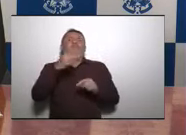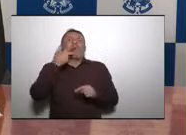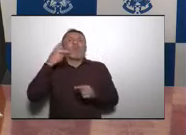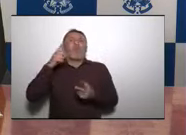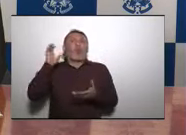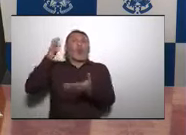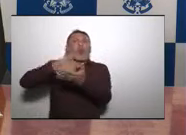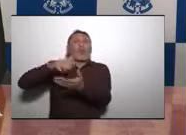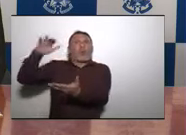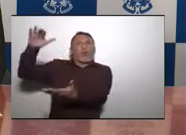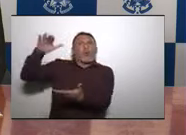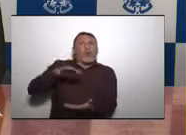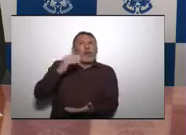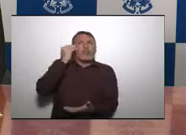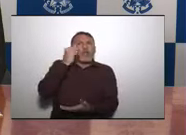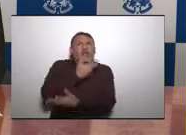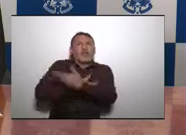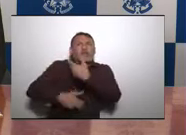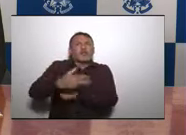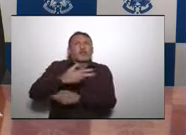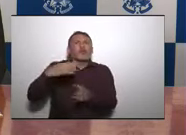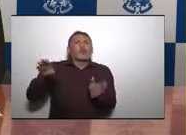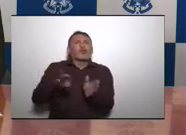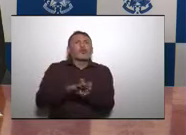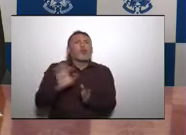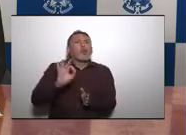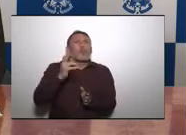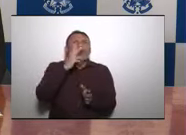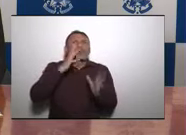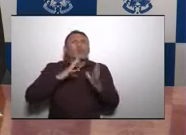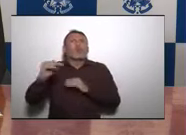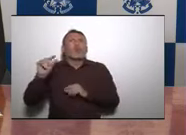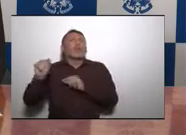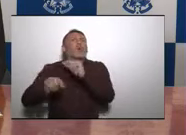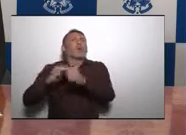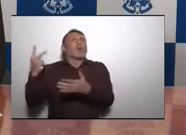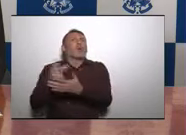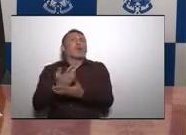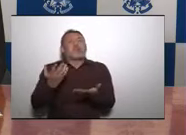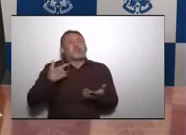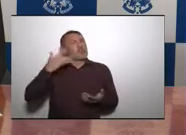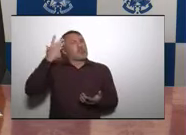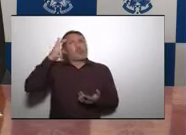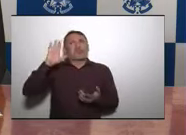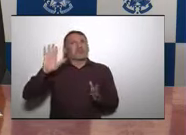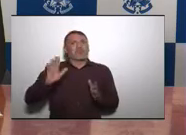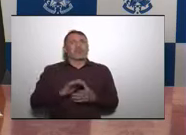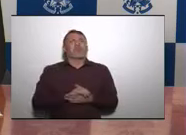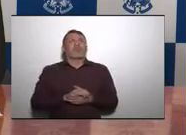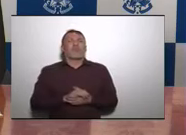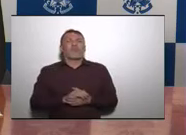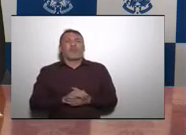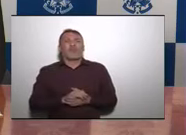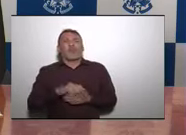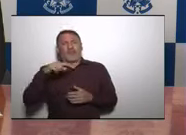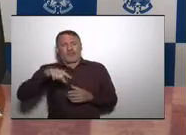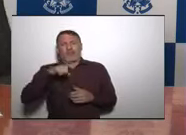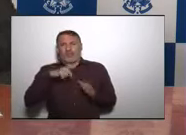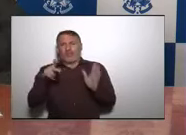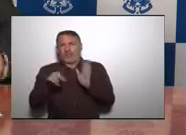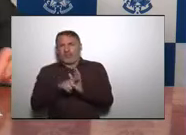chegaram. E aí o senhor sempre falava da importância também de ter mais testes, para se fazer testes não só nos casos suspeitos, mas também